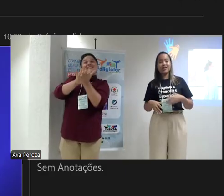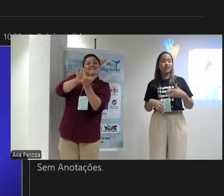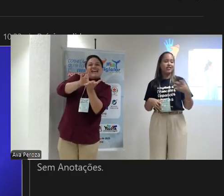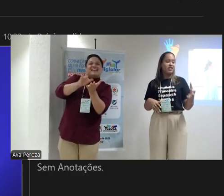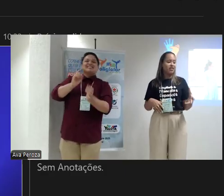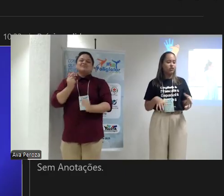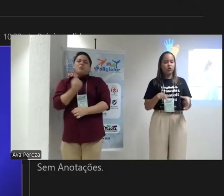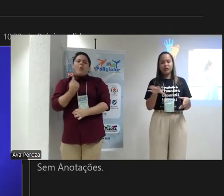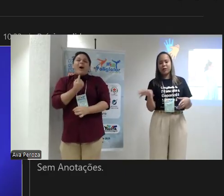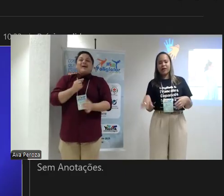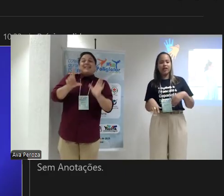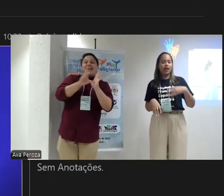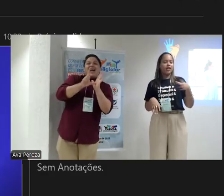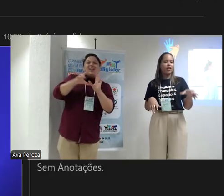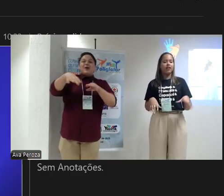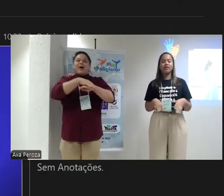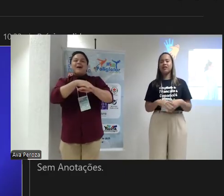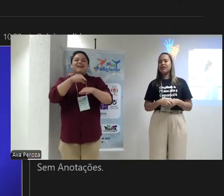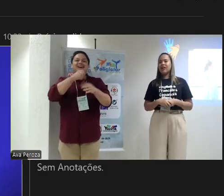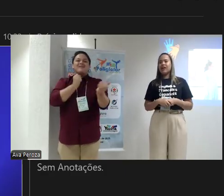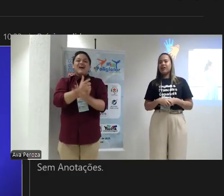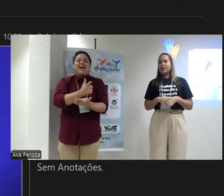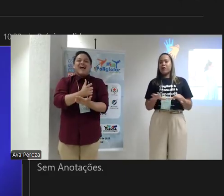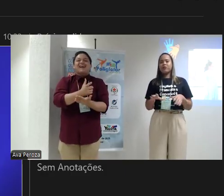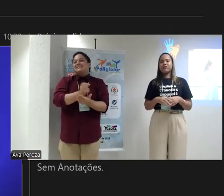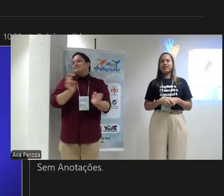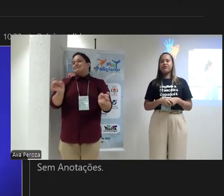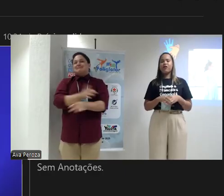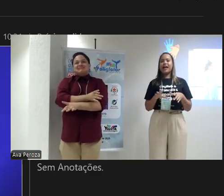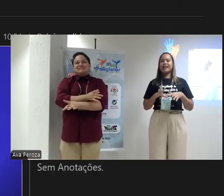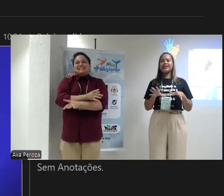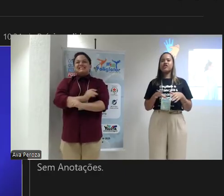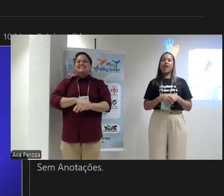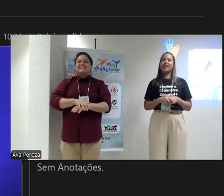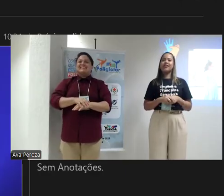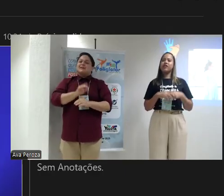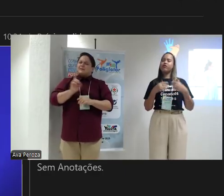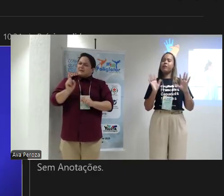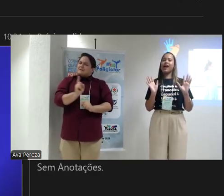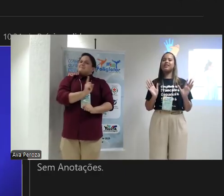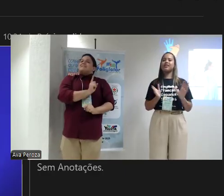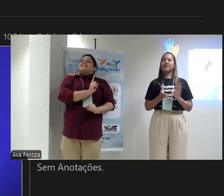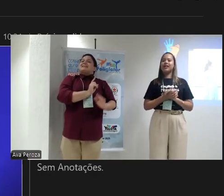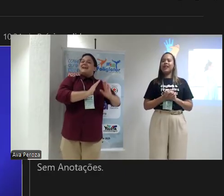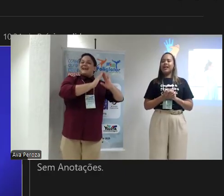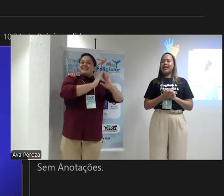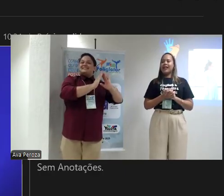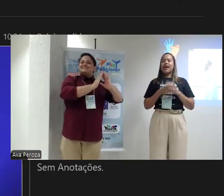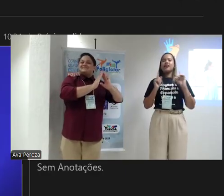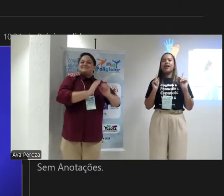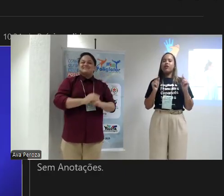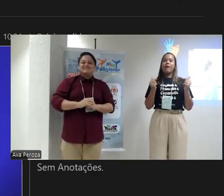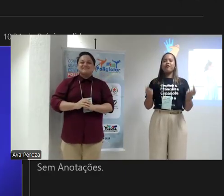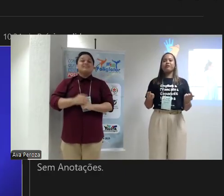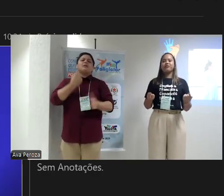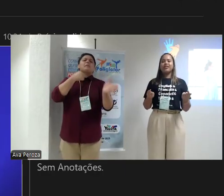ali sozinha, escolheu o sapato que ela queria e pronto. Ficou ali isolada e foi para casa. E aí